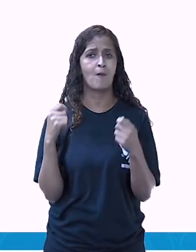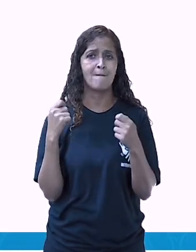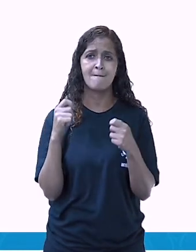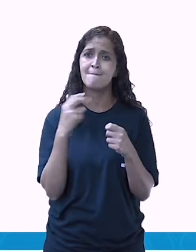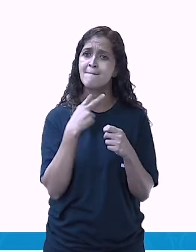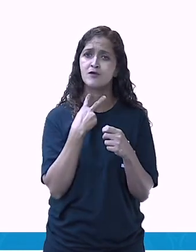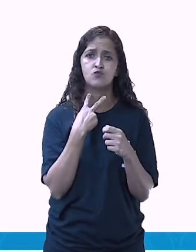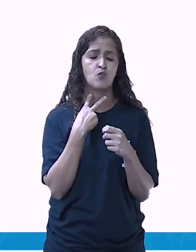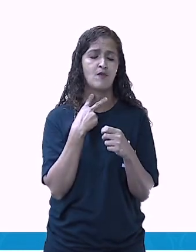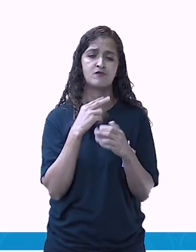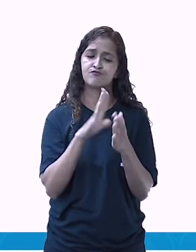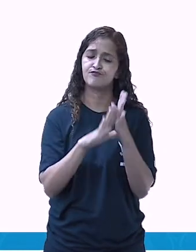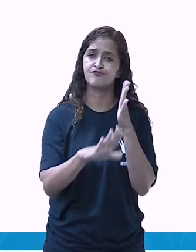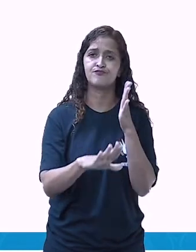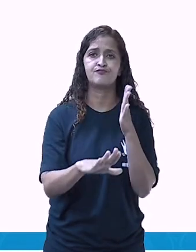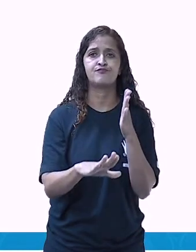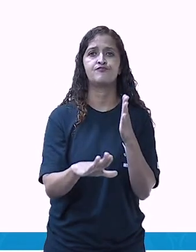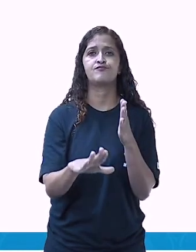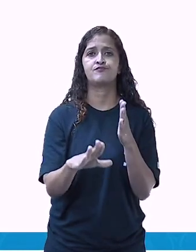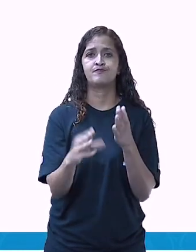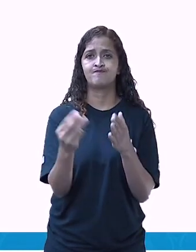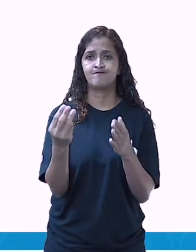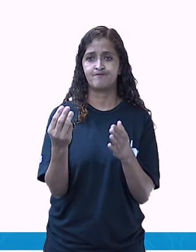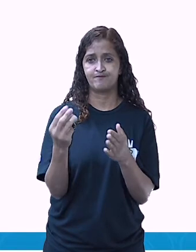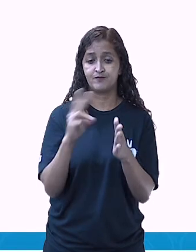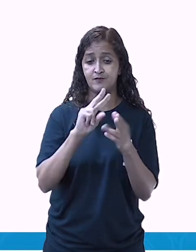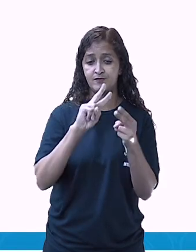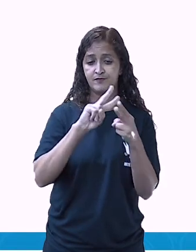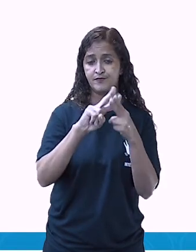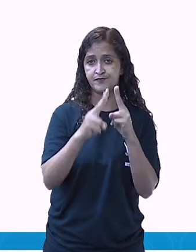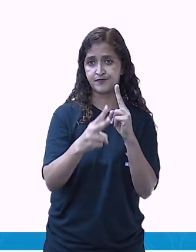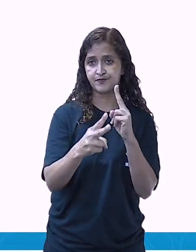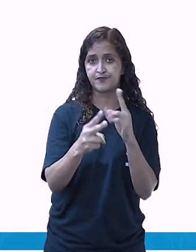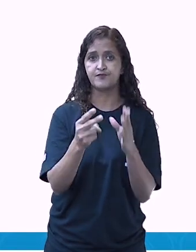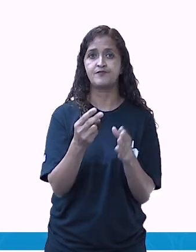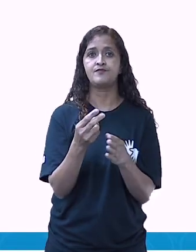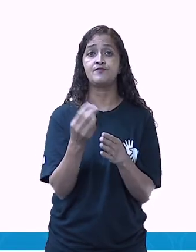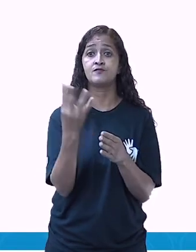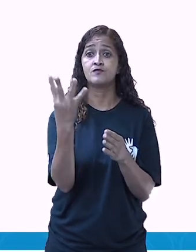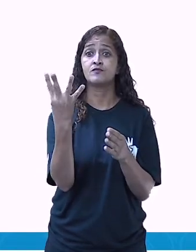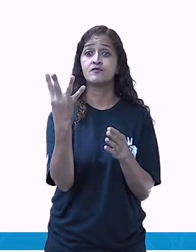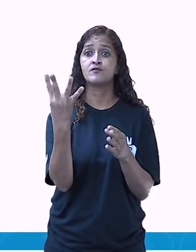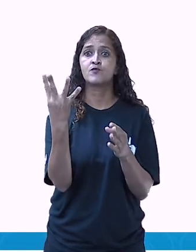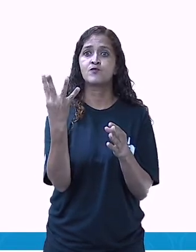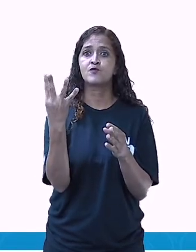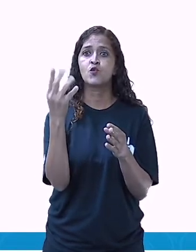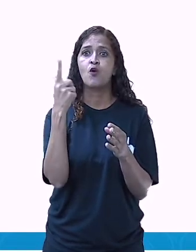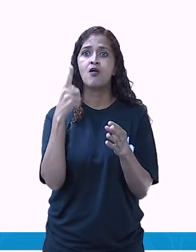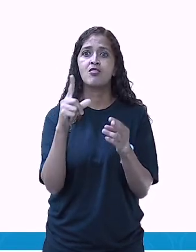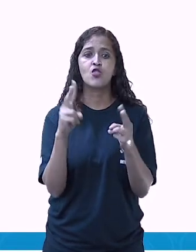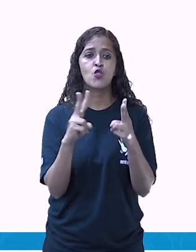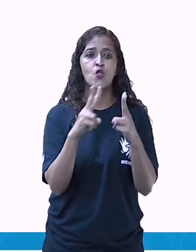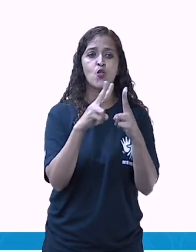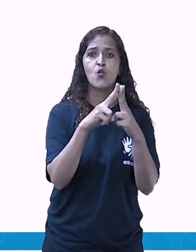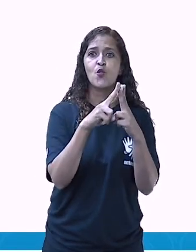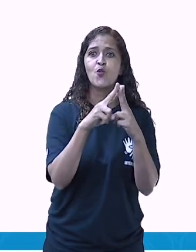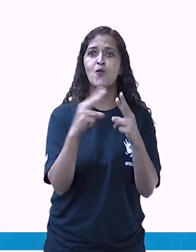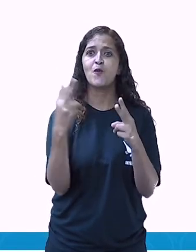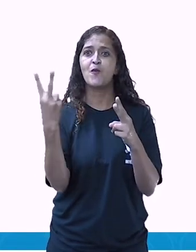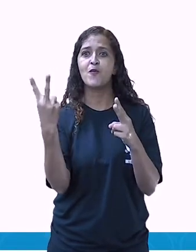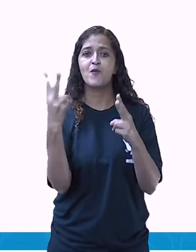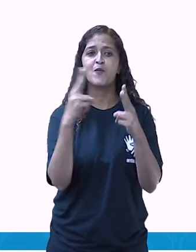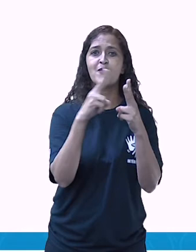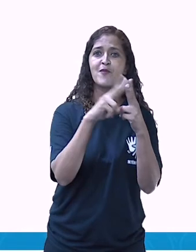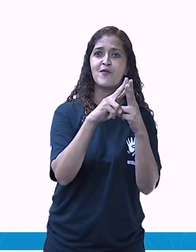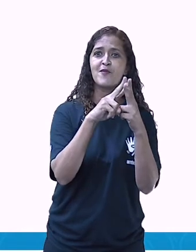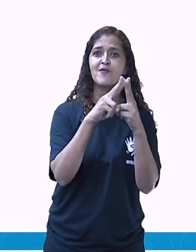um número ímpar. O 4 eu fiz 2 pares e não sobrou nada. Então, o 4